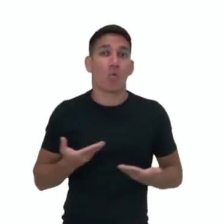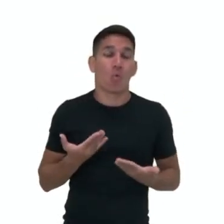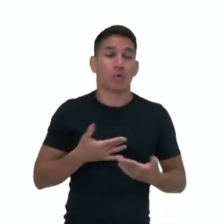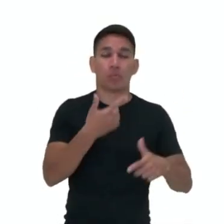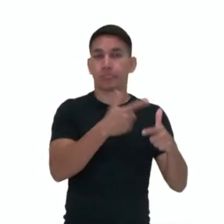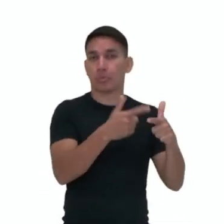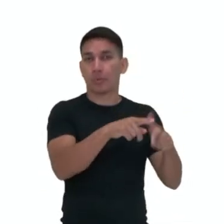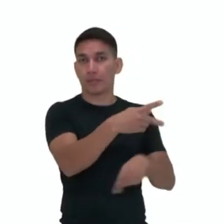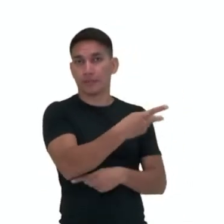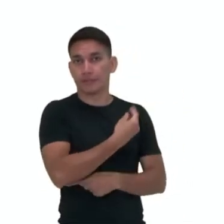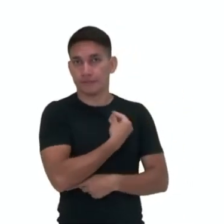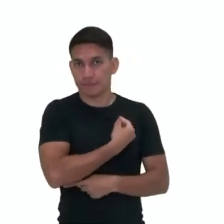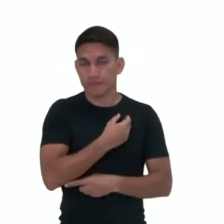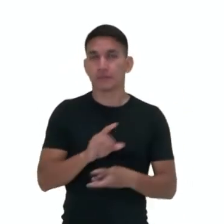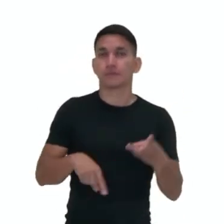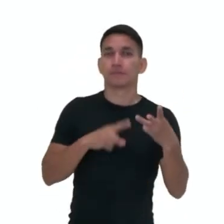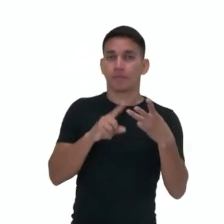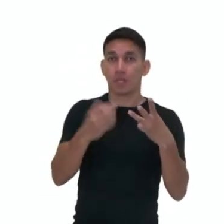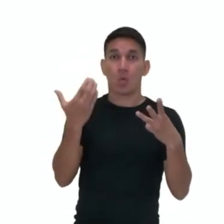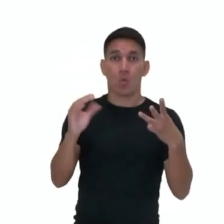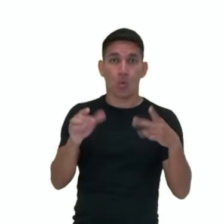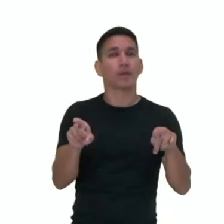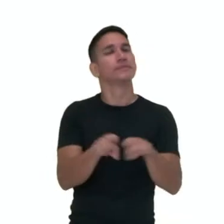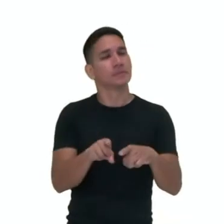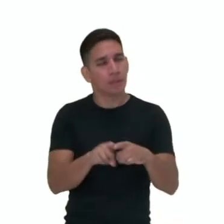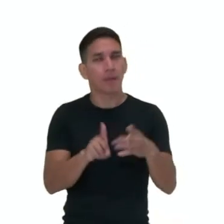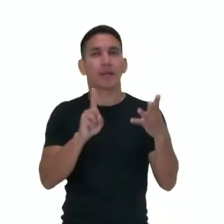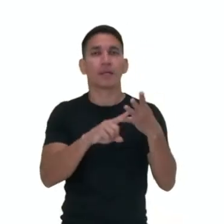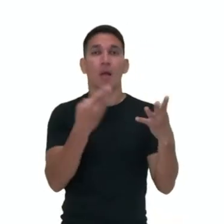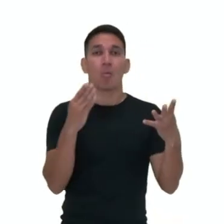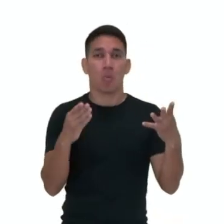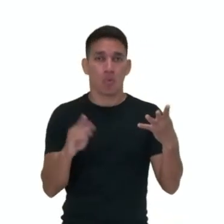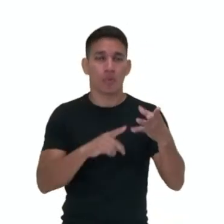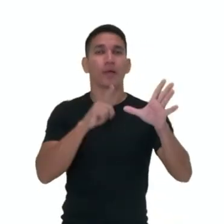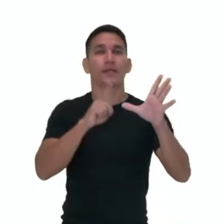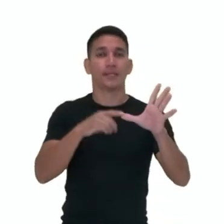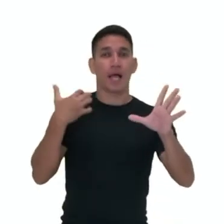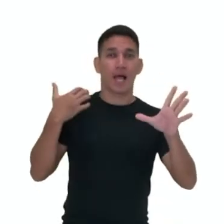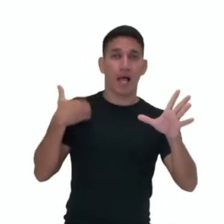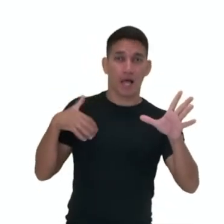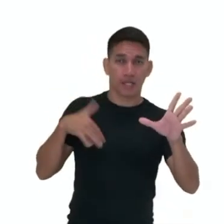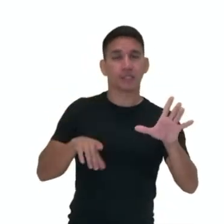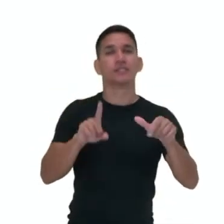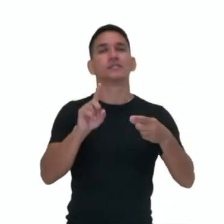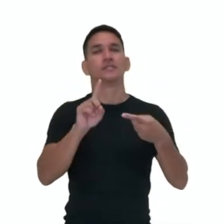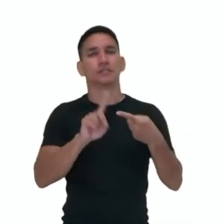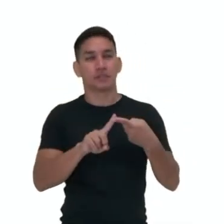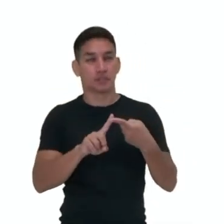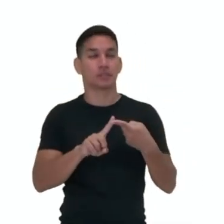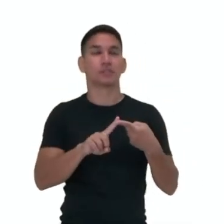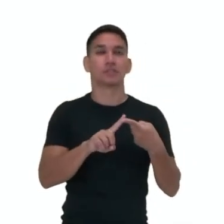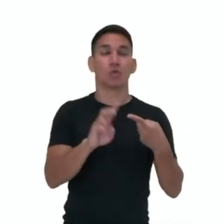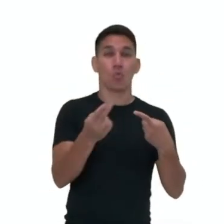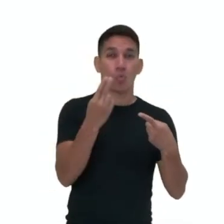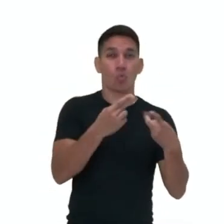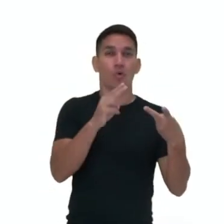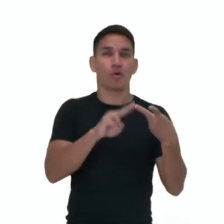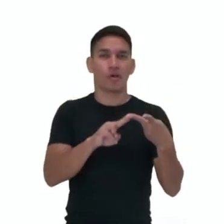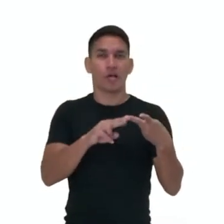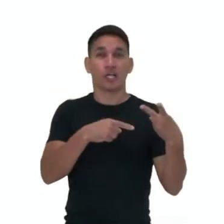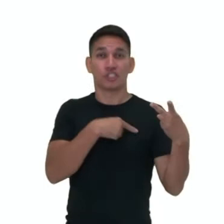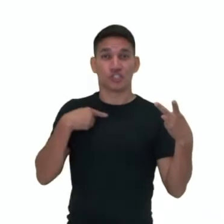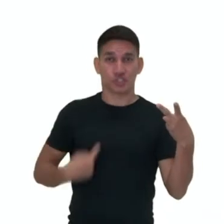problemas. Colombianos também, bolivianos, argentinos, uruguaios, chineses,